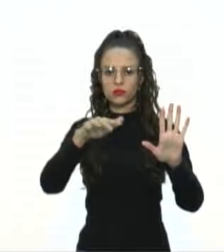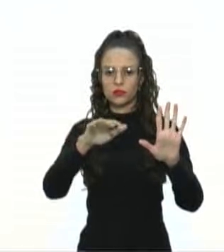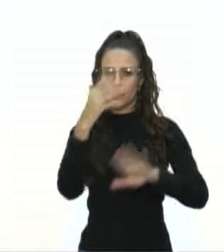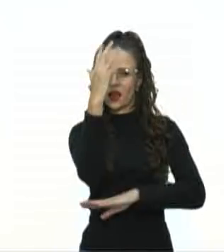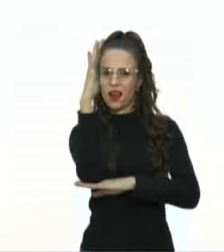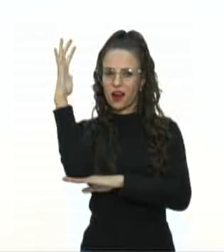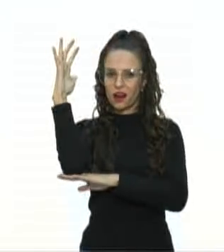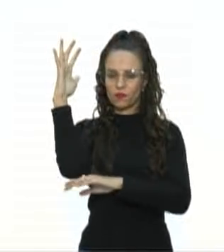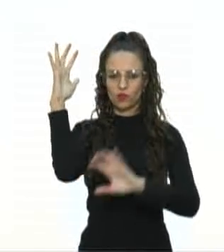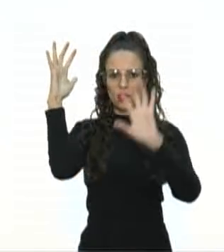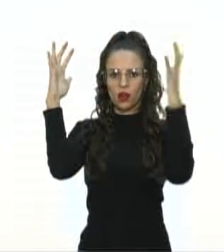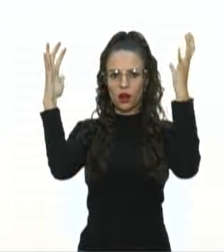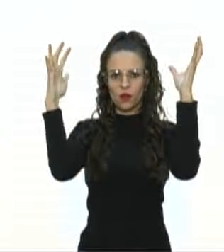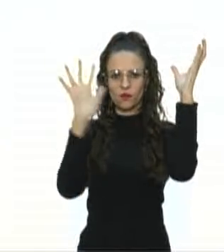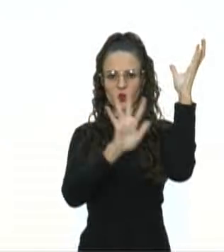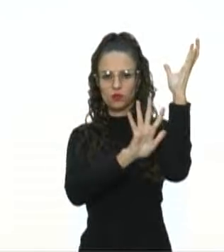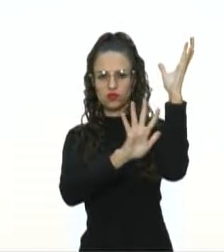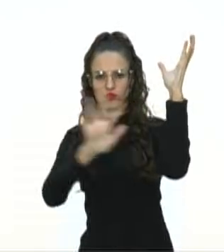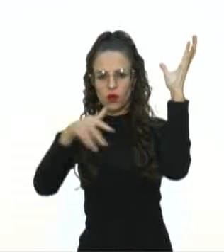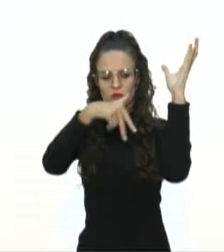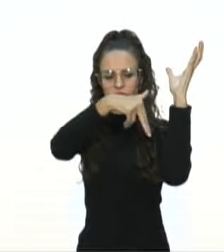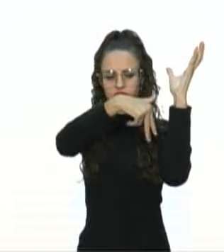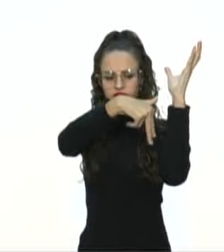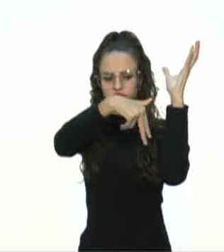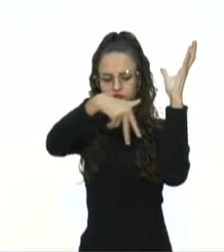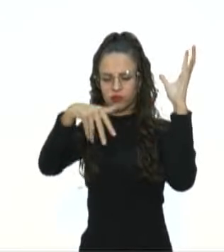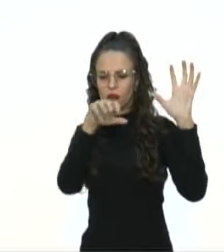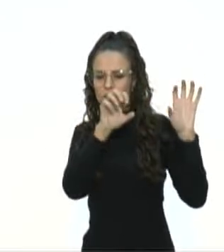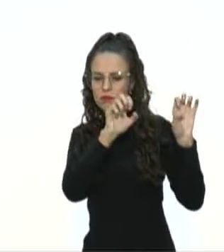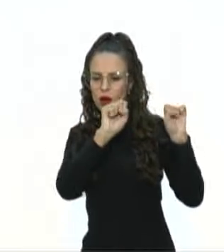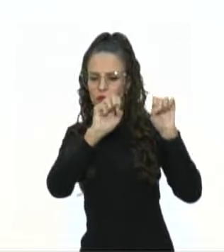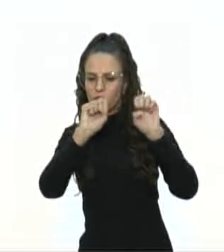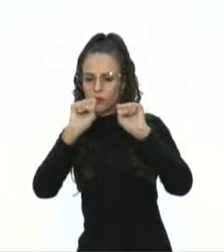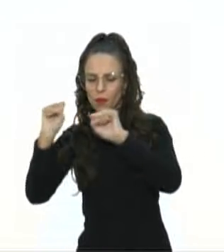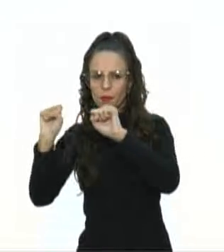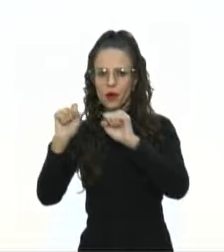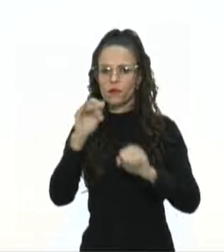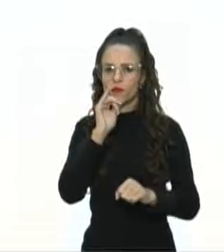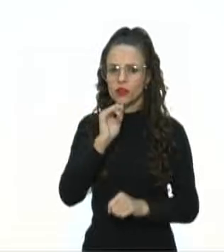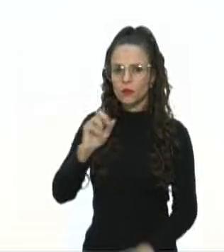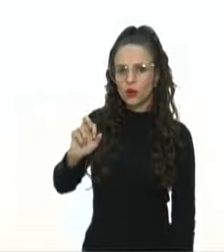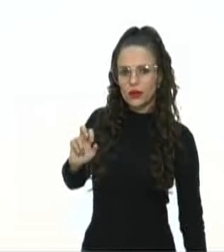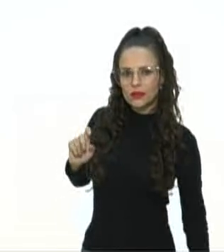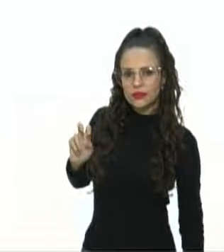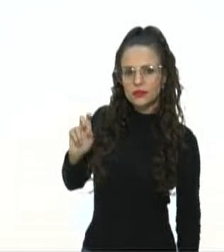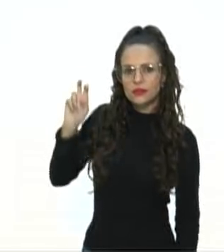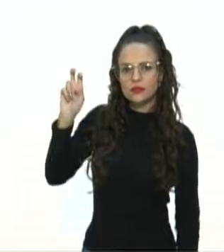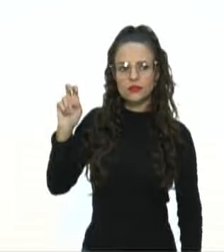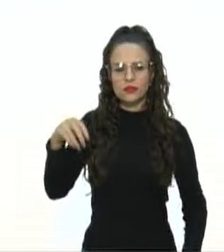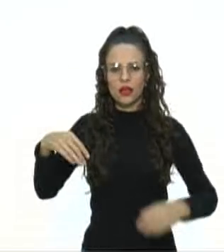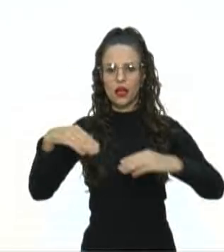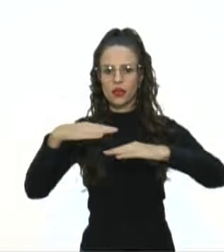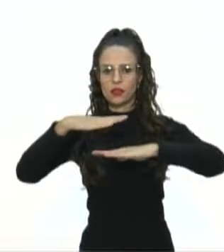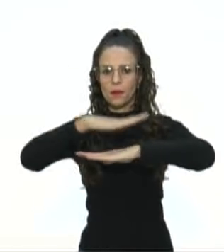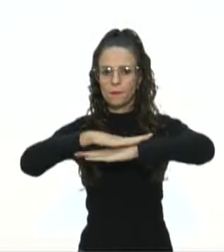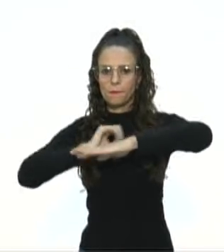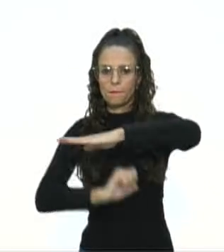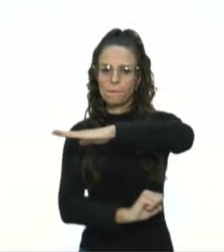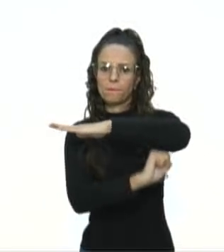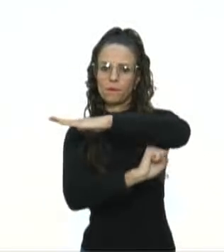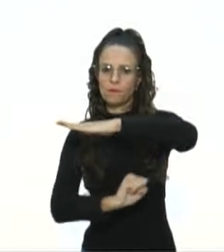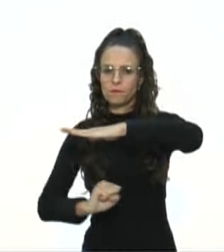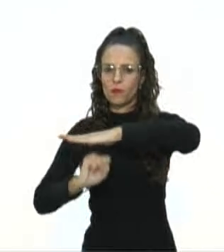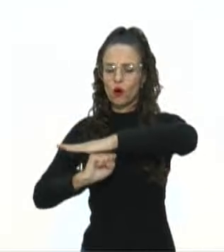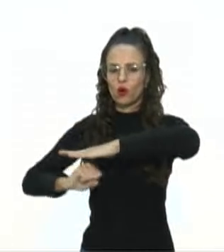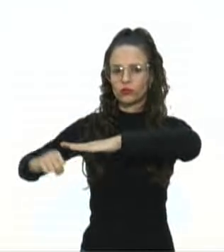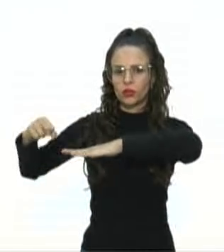das árvores, ultrapassando diferentes tipos de obstáculos, como escadas, pontes suspensas, tirolesas,